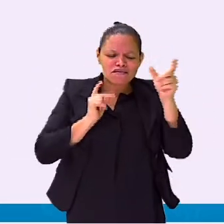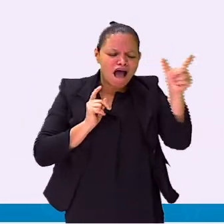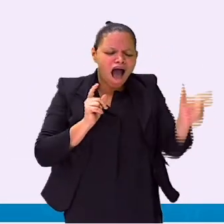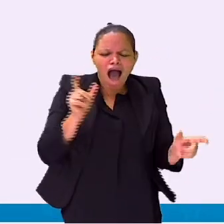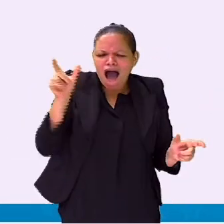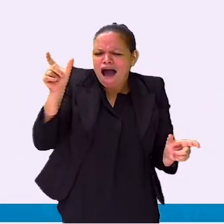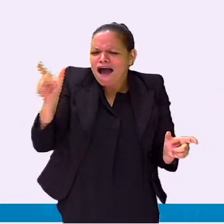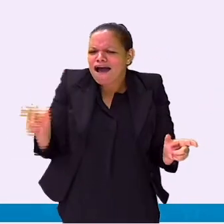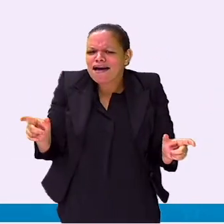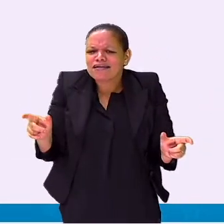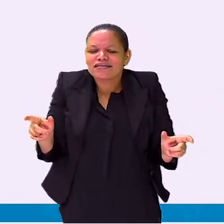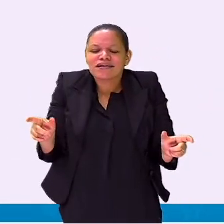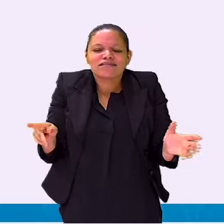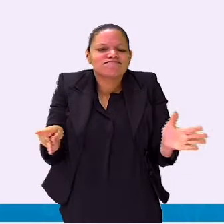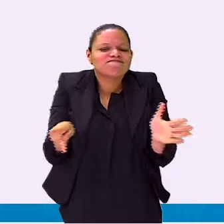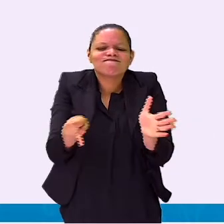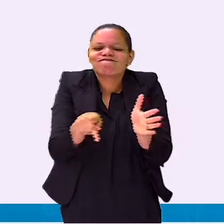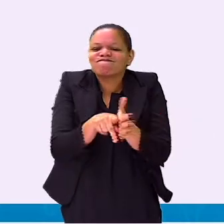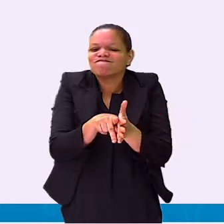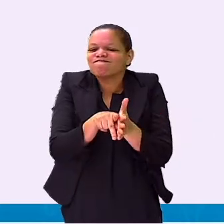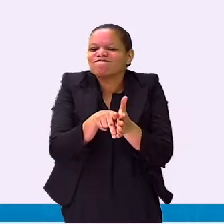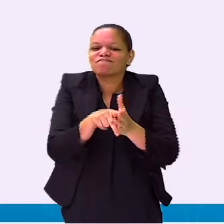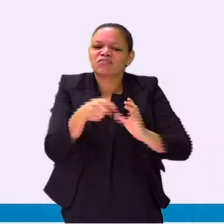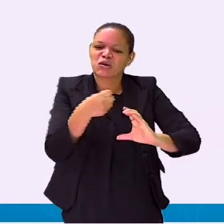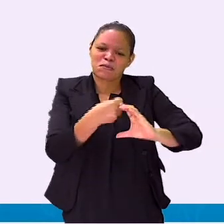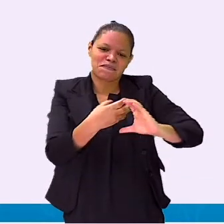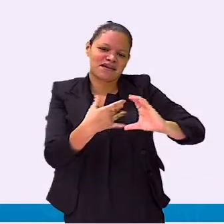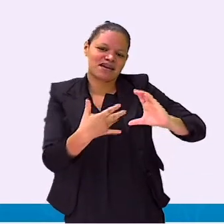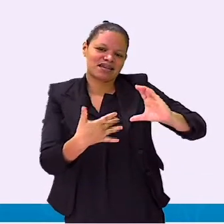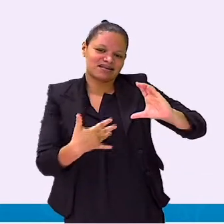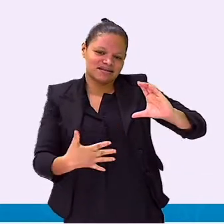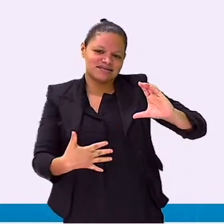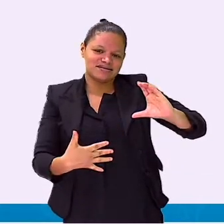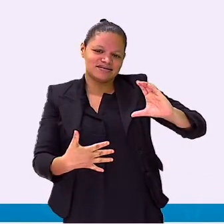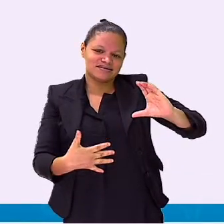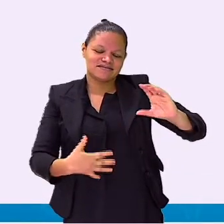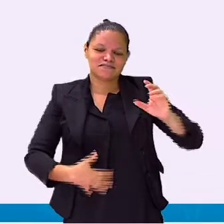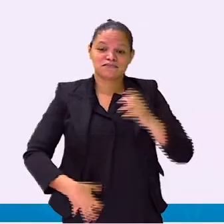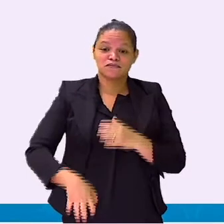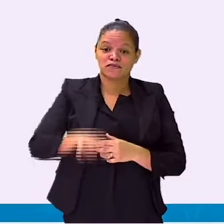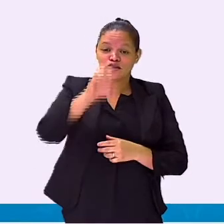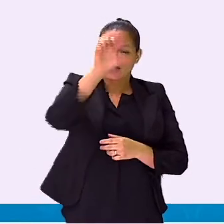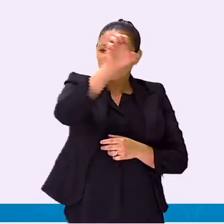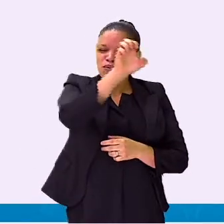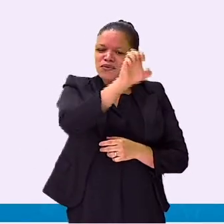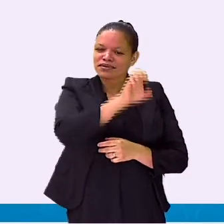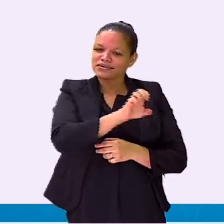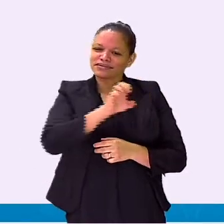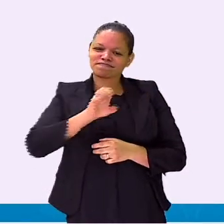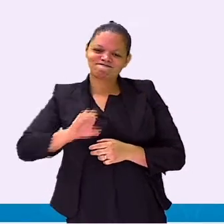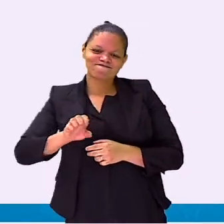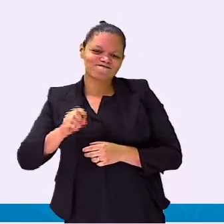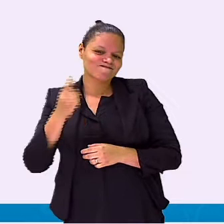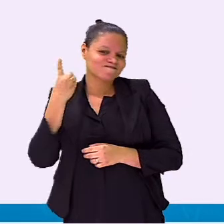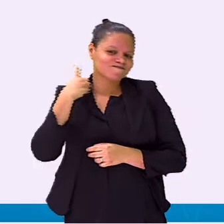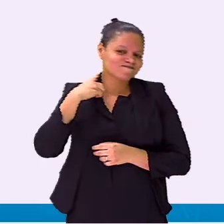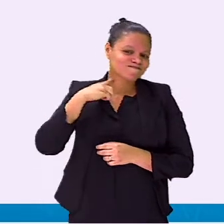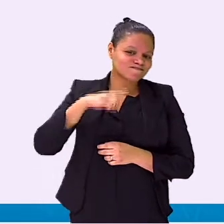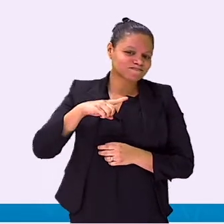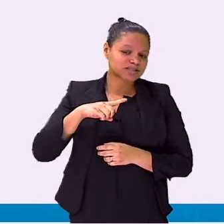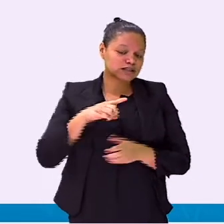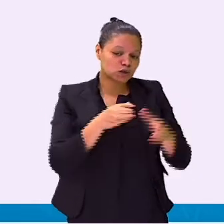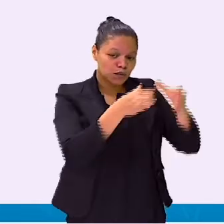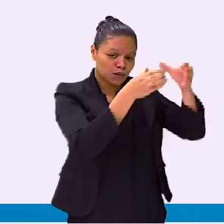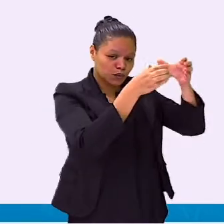tem a sua importância. O estado de Minas Gerais localiza-se na